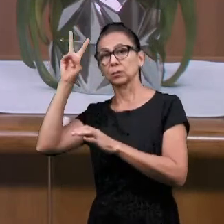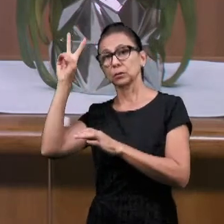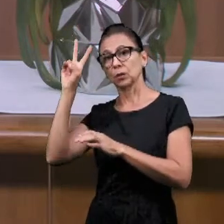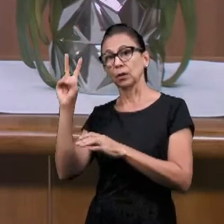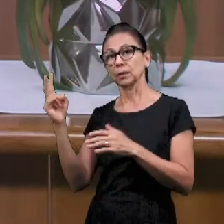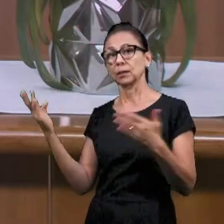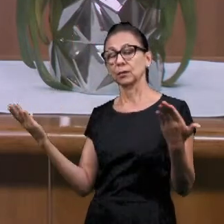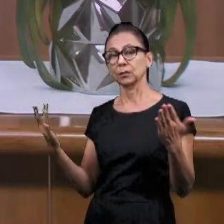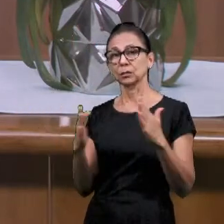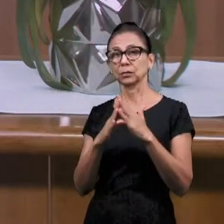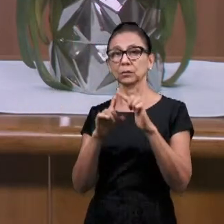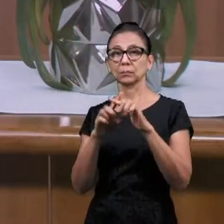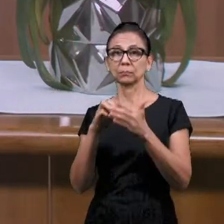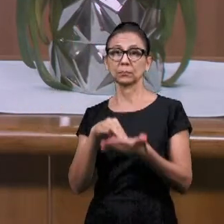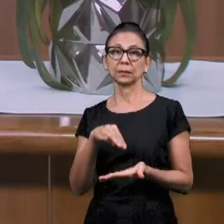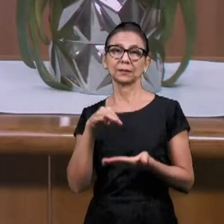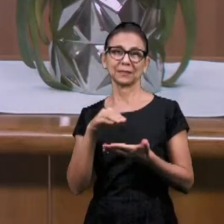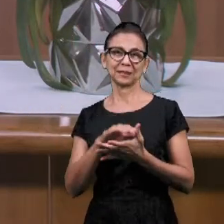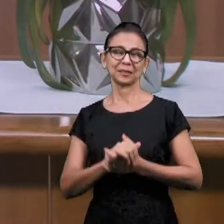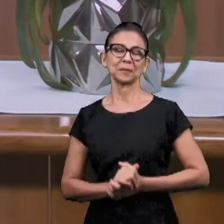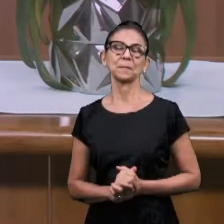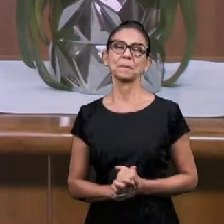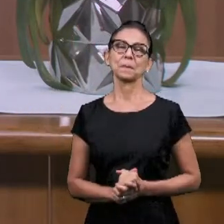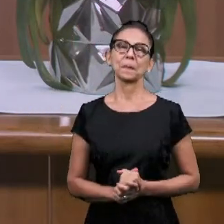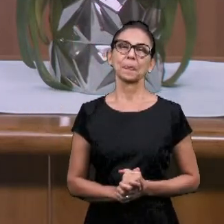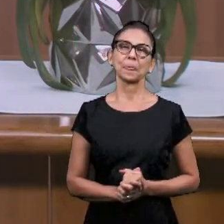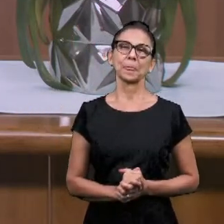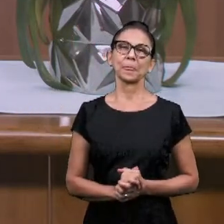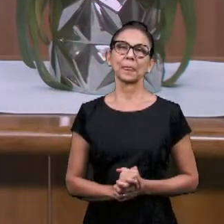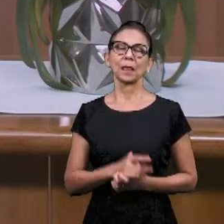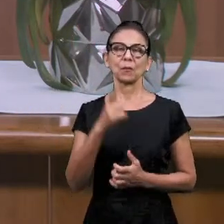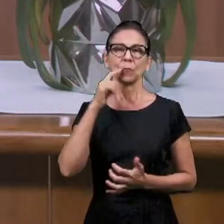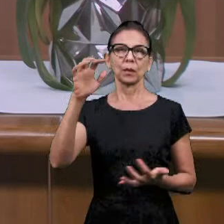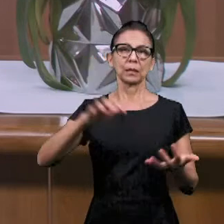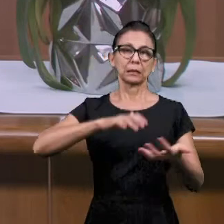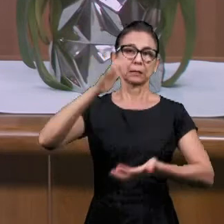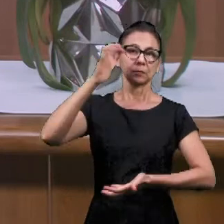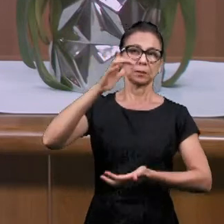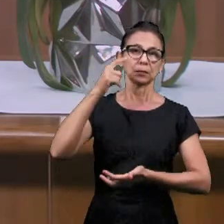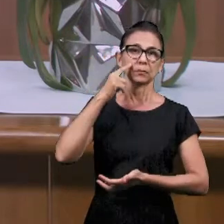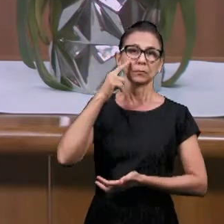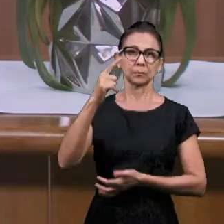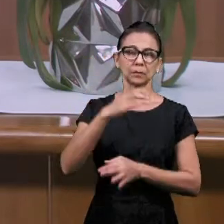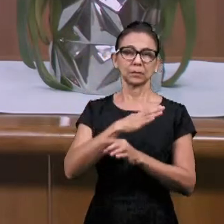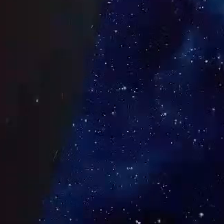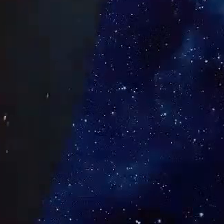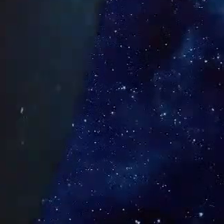vamos agora tocar a vinheta para darmos início, então, ao culto desta noite de domingo.